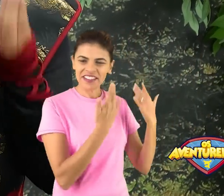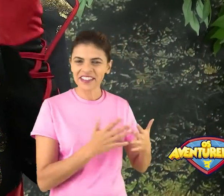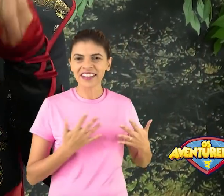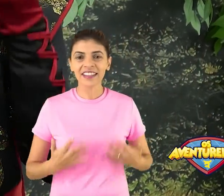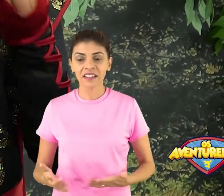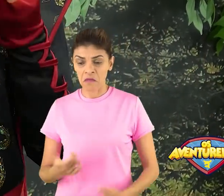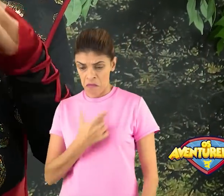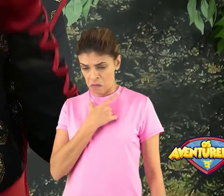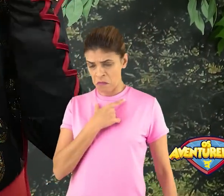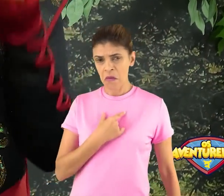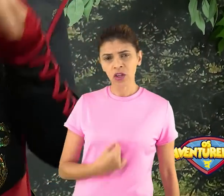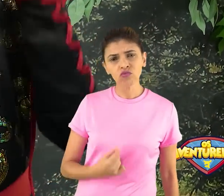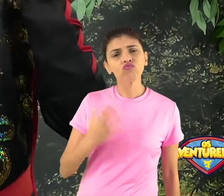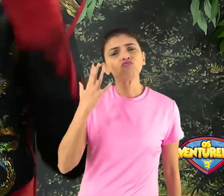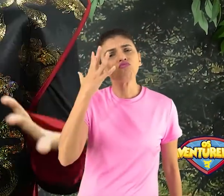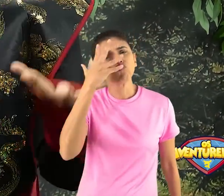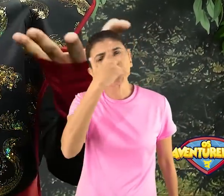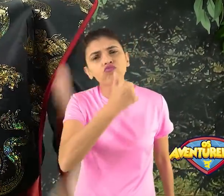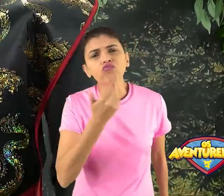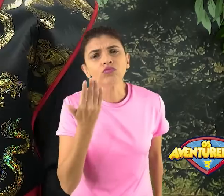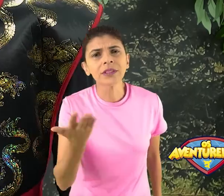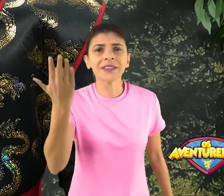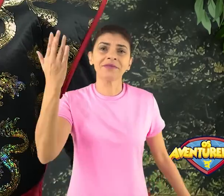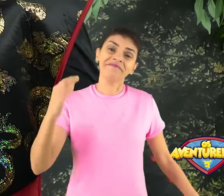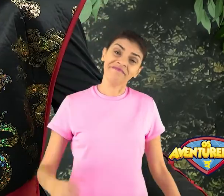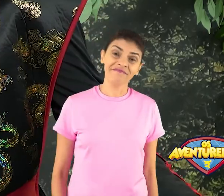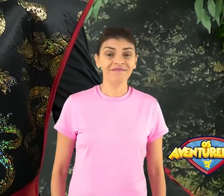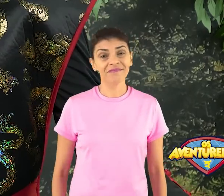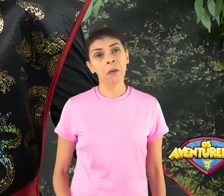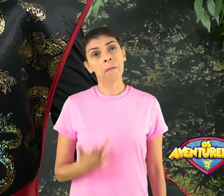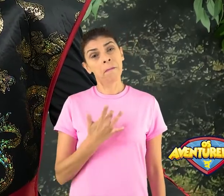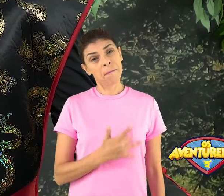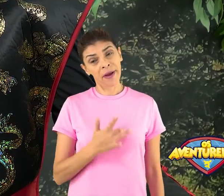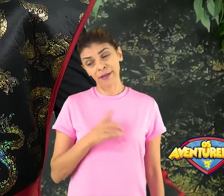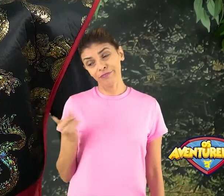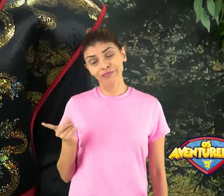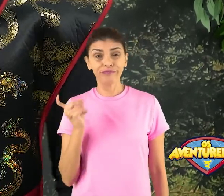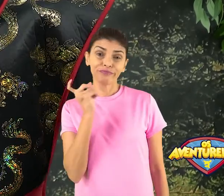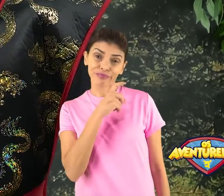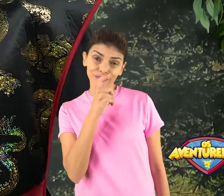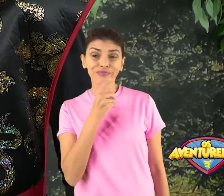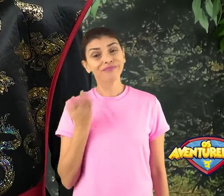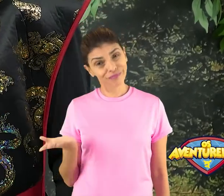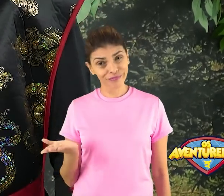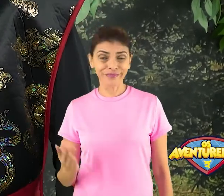Que medalha bonita! Pena que ele está mentindo!